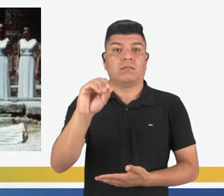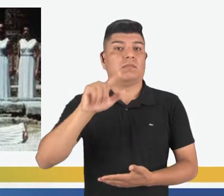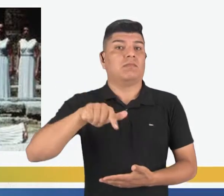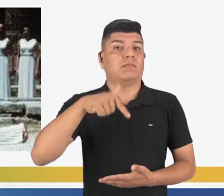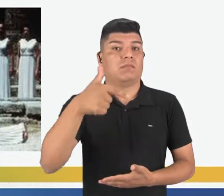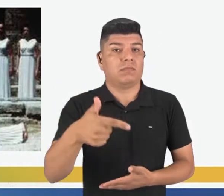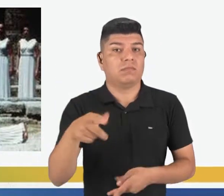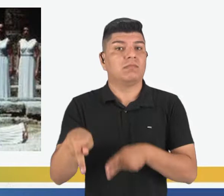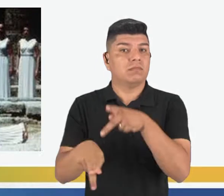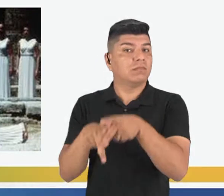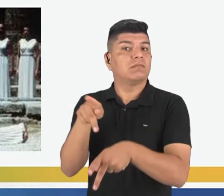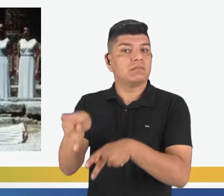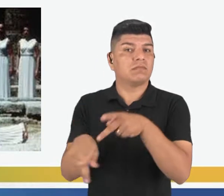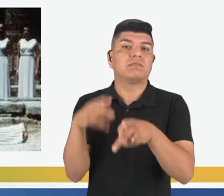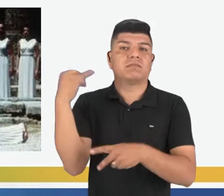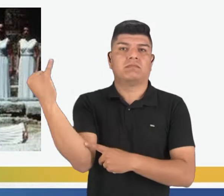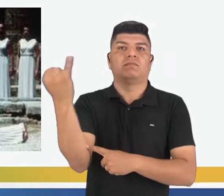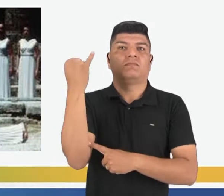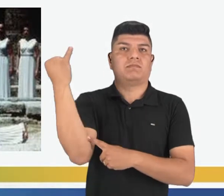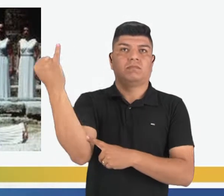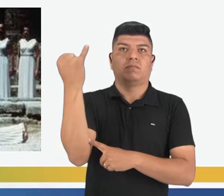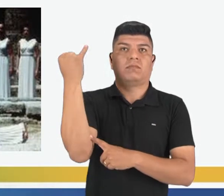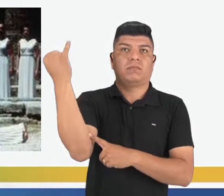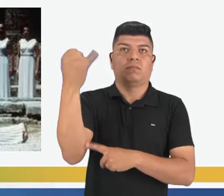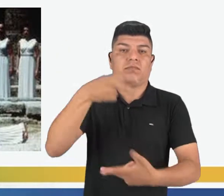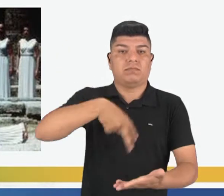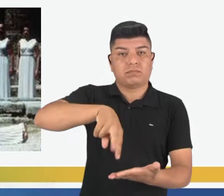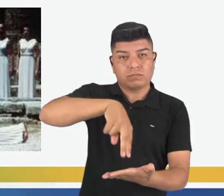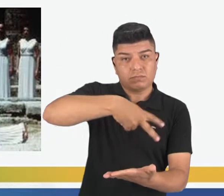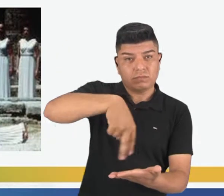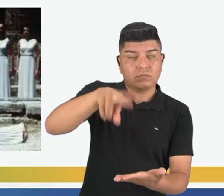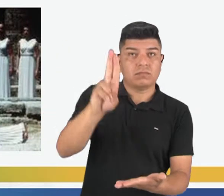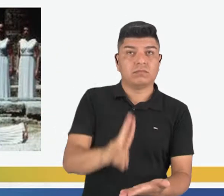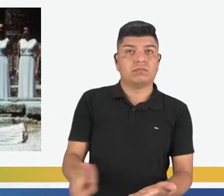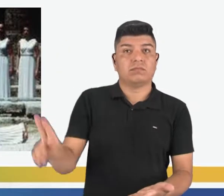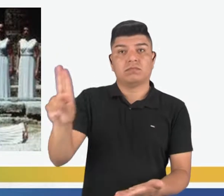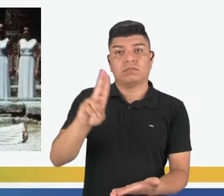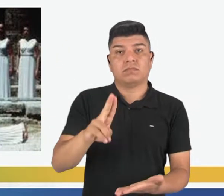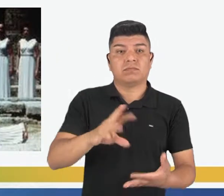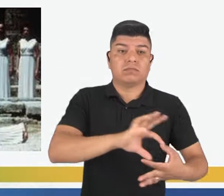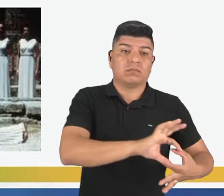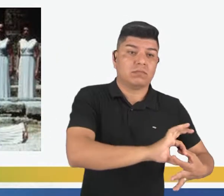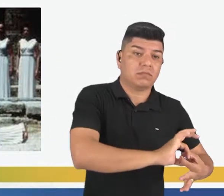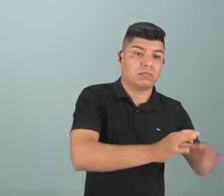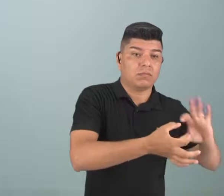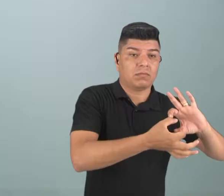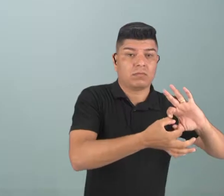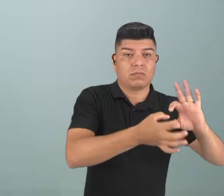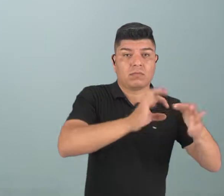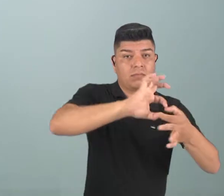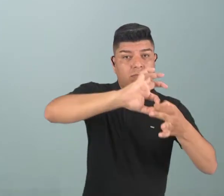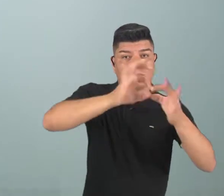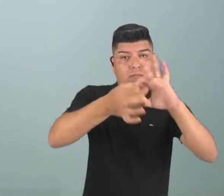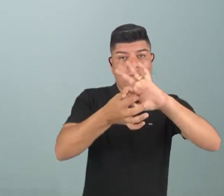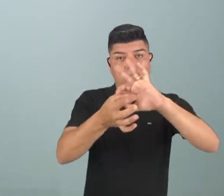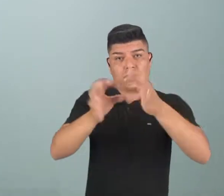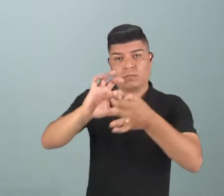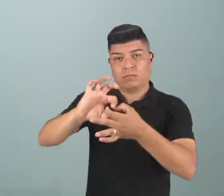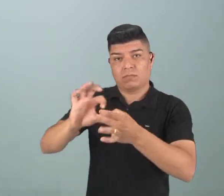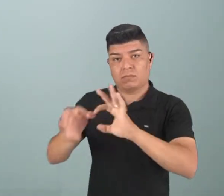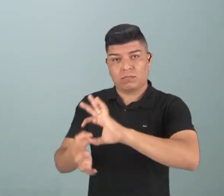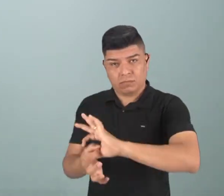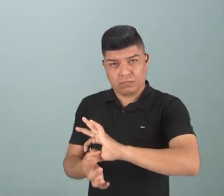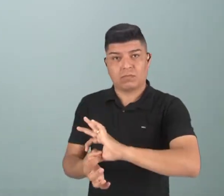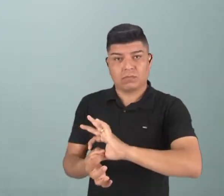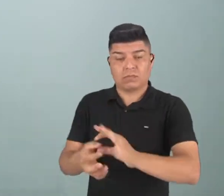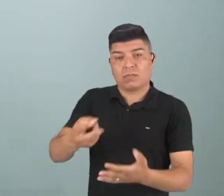do Egito também super importante, que as danças também são usadas nos Jogos Olímpicos. E eu quero lembrar a vocês, gente, que